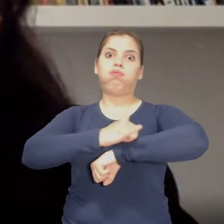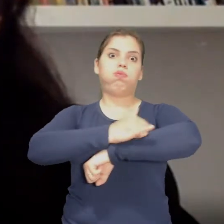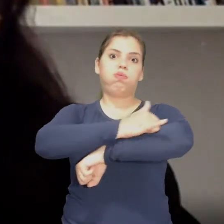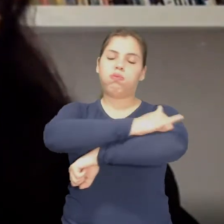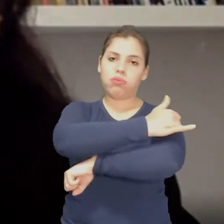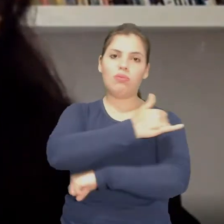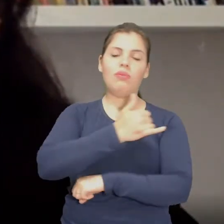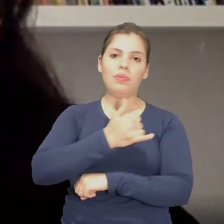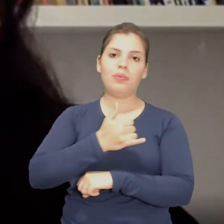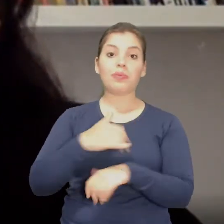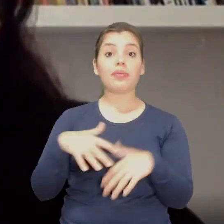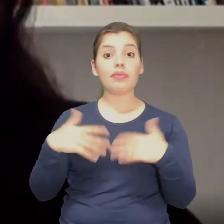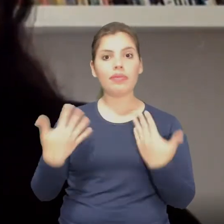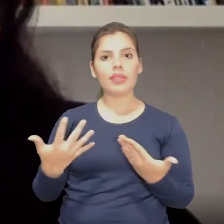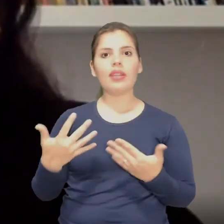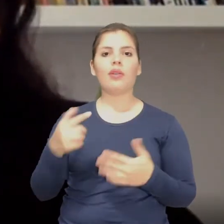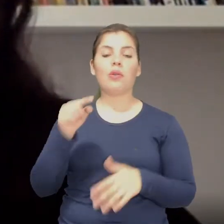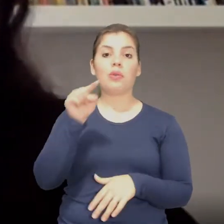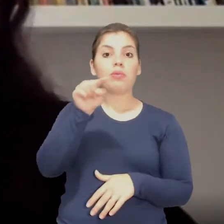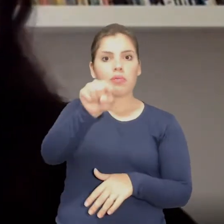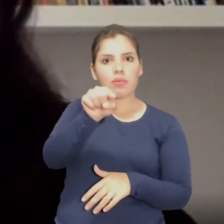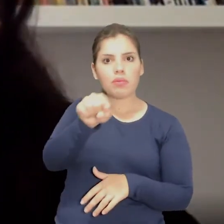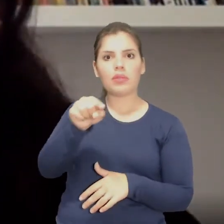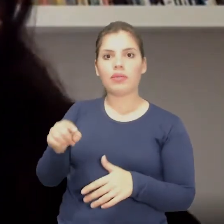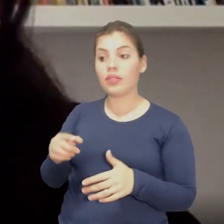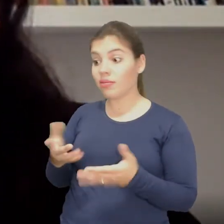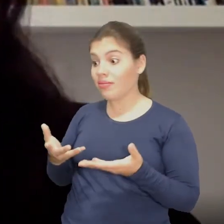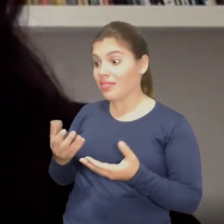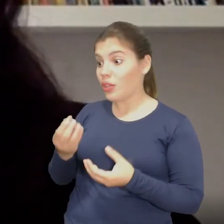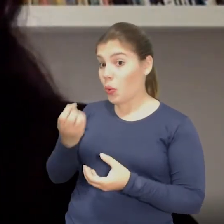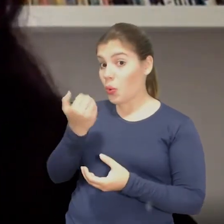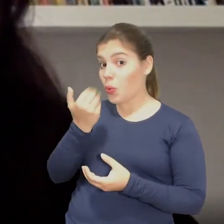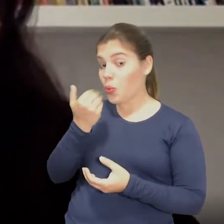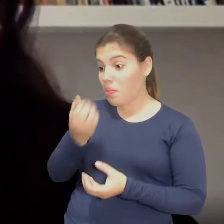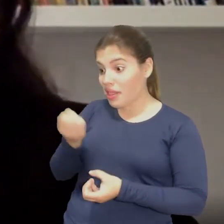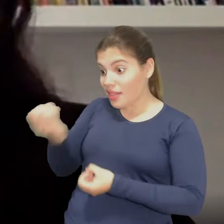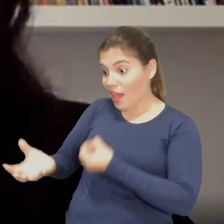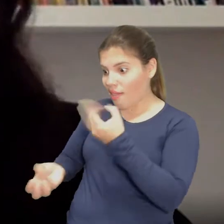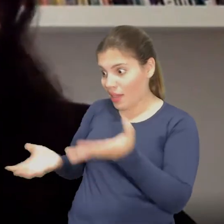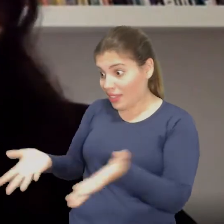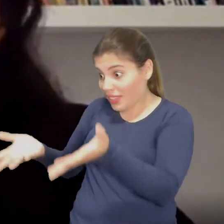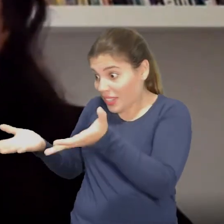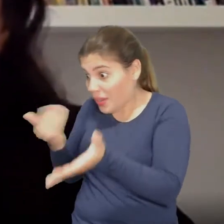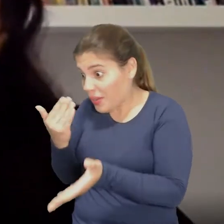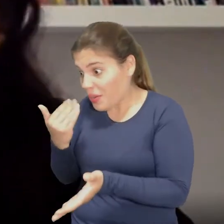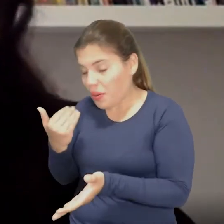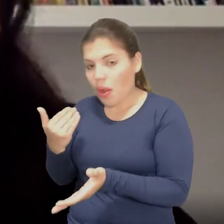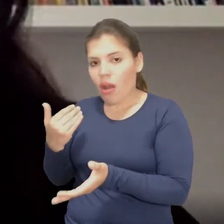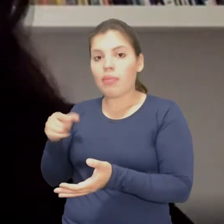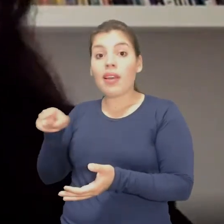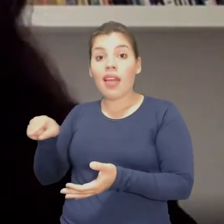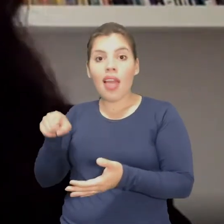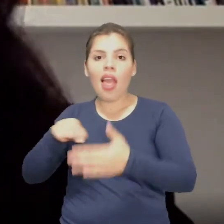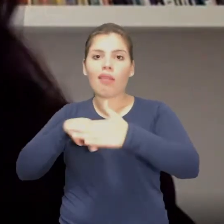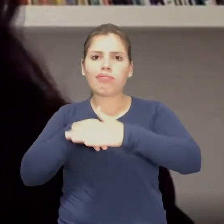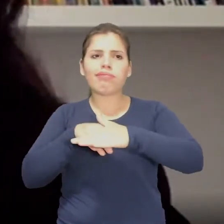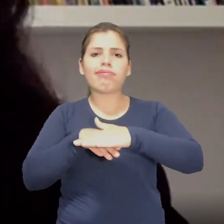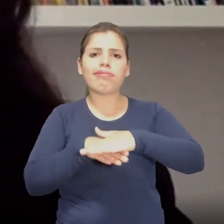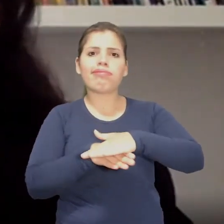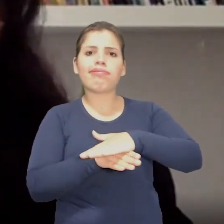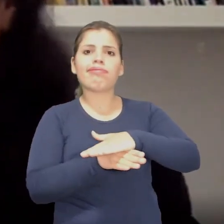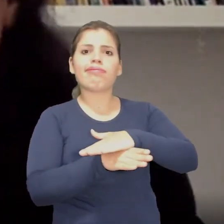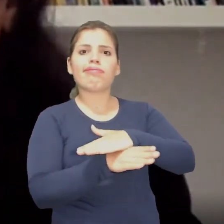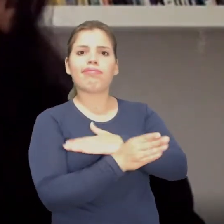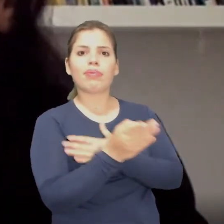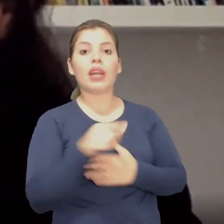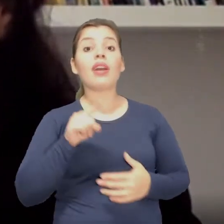obesidade. Então, no momento em que você induz uma criança a comer mais do que ela precisa, isso vai se tornando um hábito,